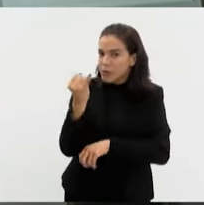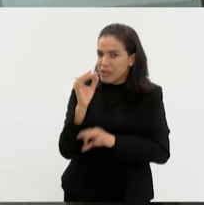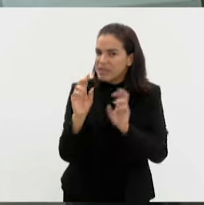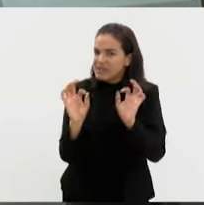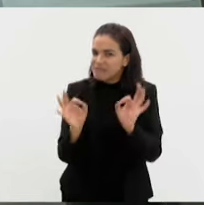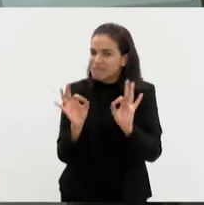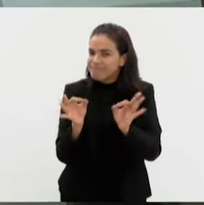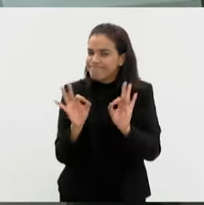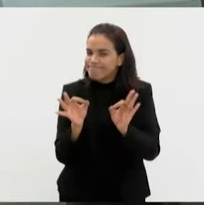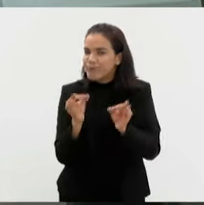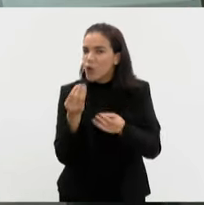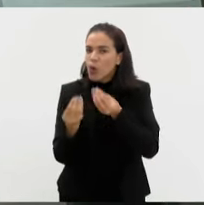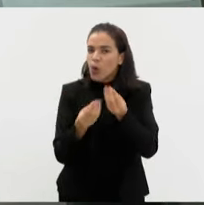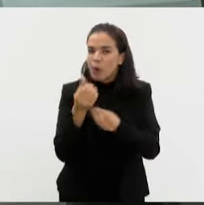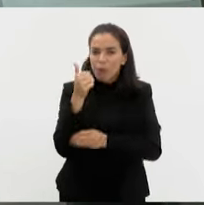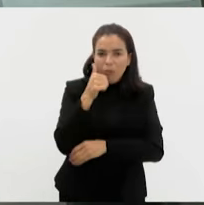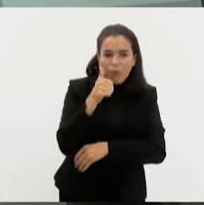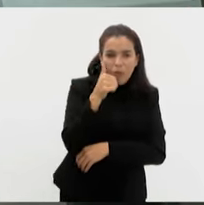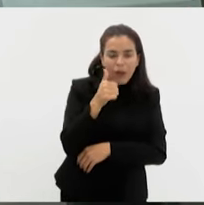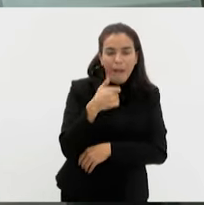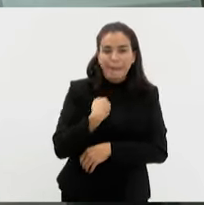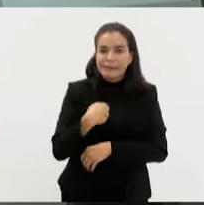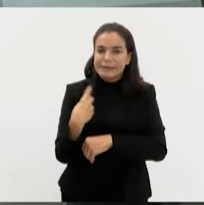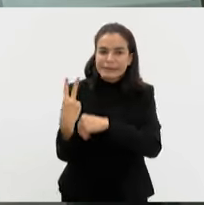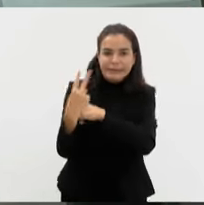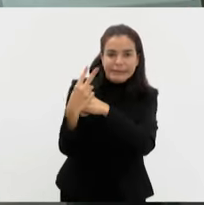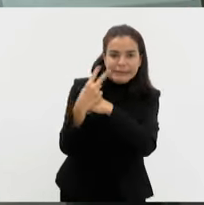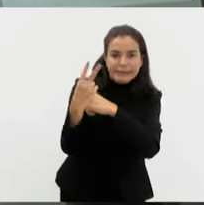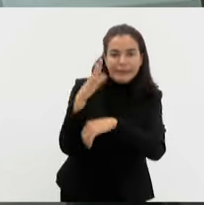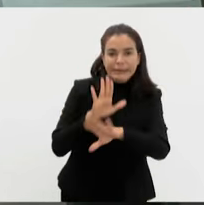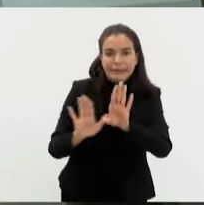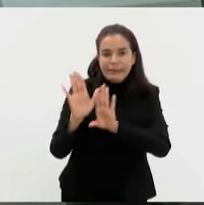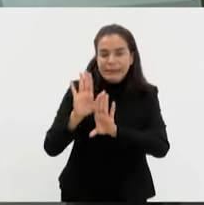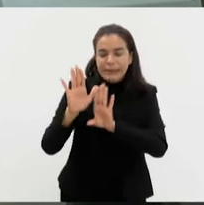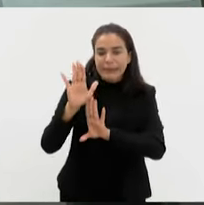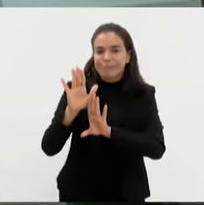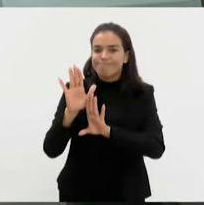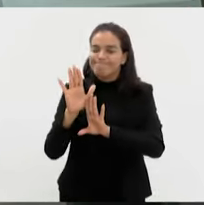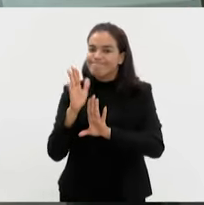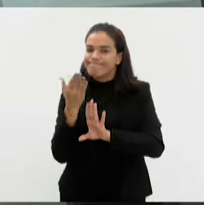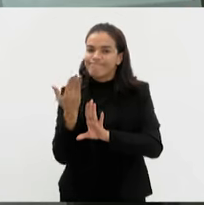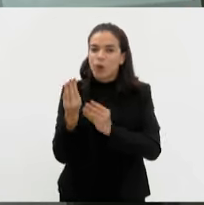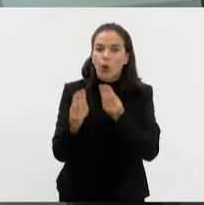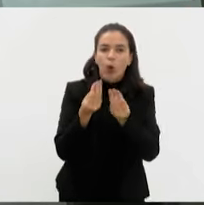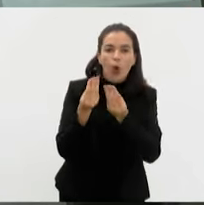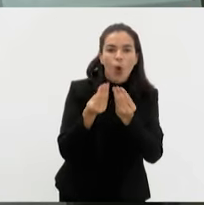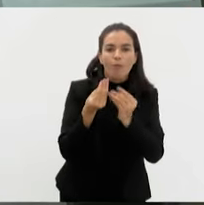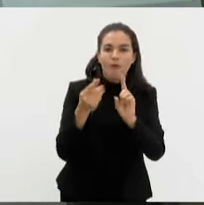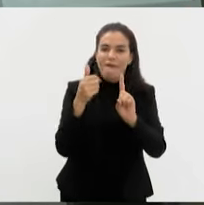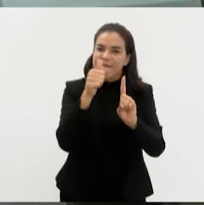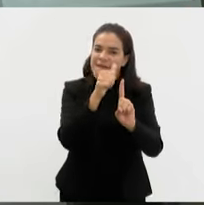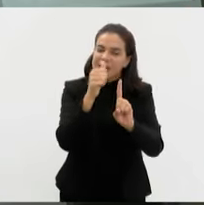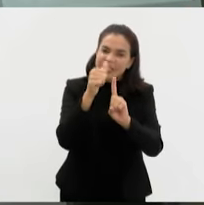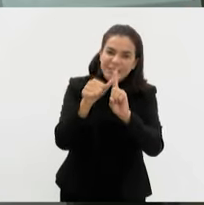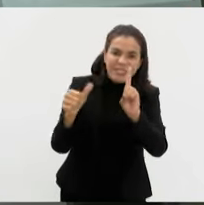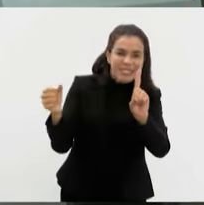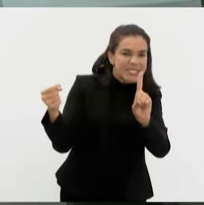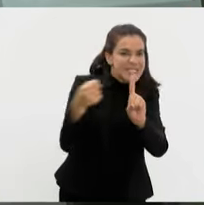Sobre como as mulheres devem se prevenir, buscar ajuda quando sofre algum tipo de violência, não é